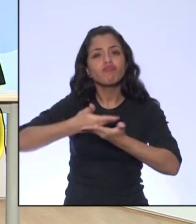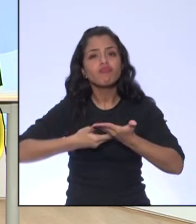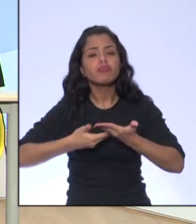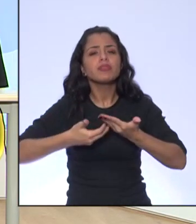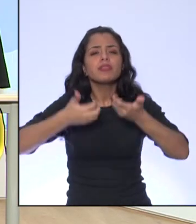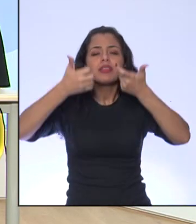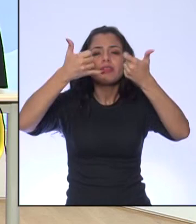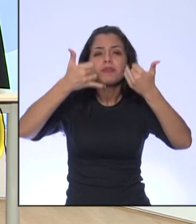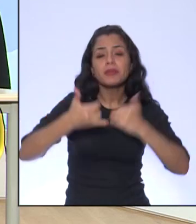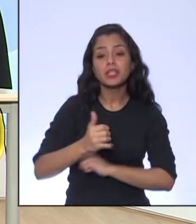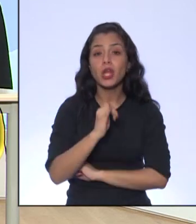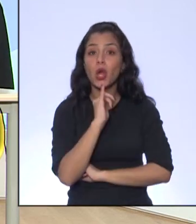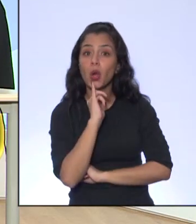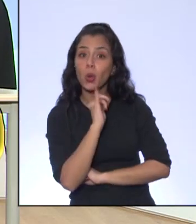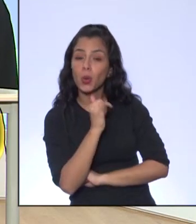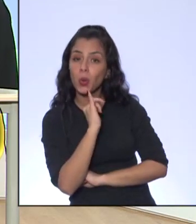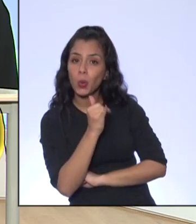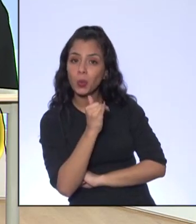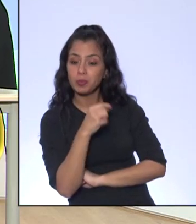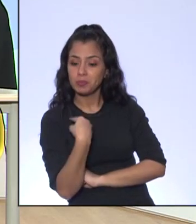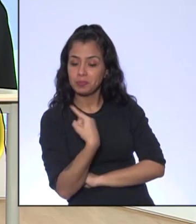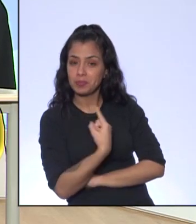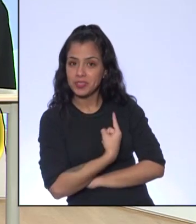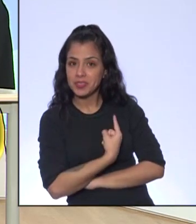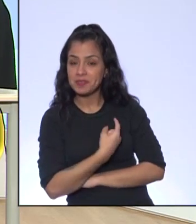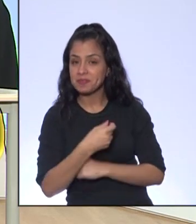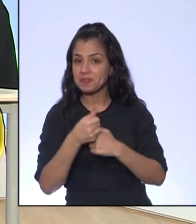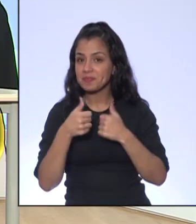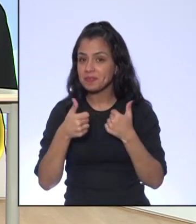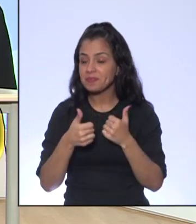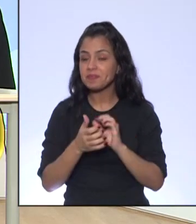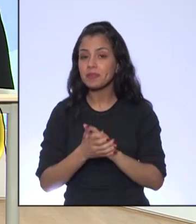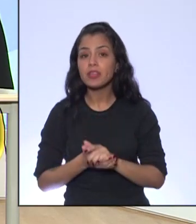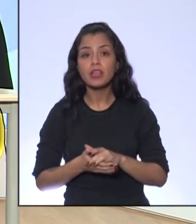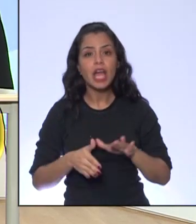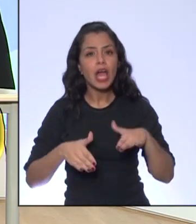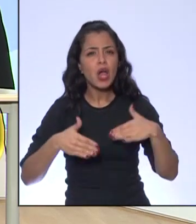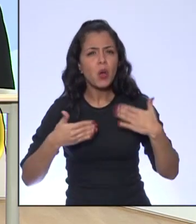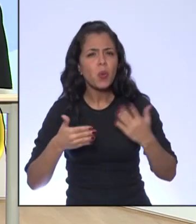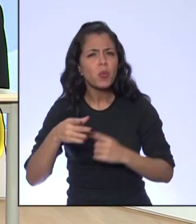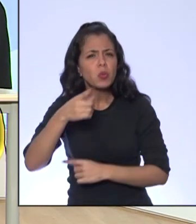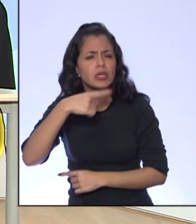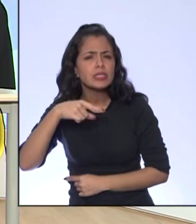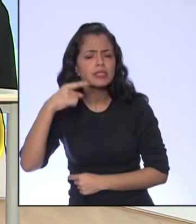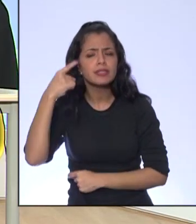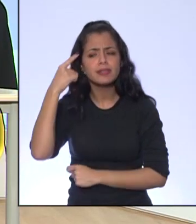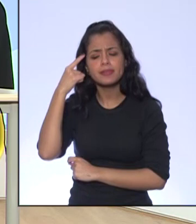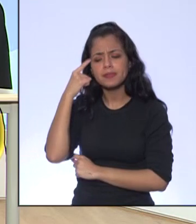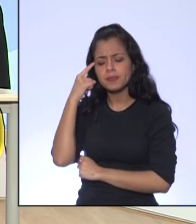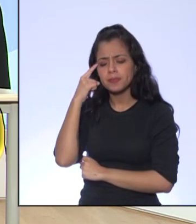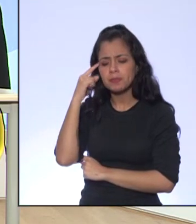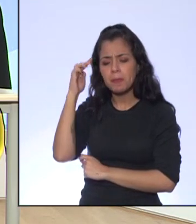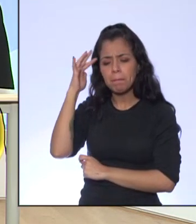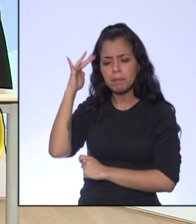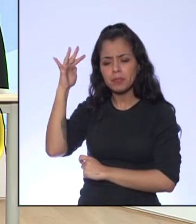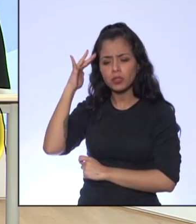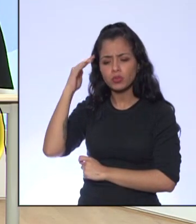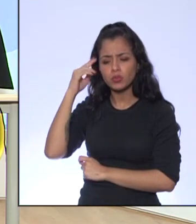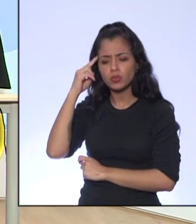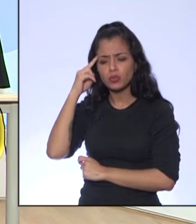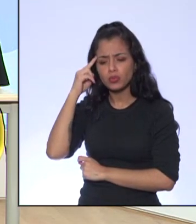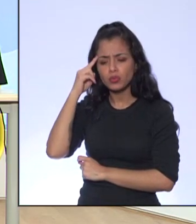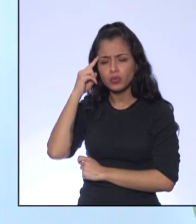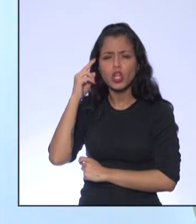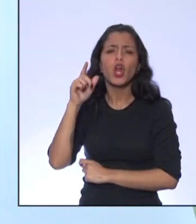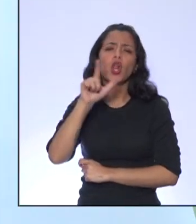para nós. Quando vocês pensaram lá no sonho de vocês, lógico que vocês sabiam que vocês teriam